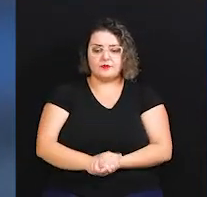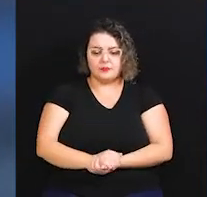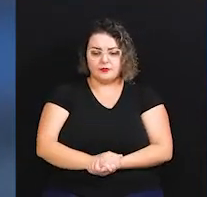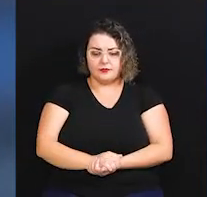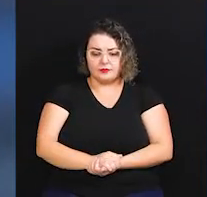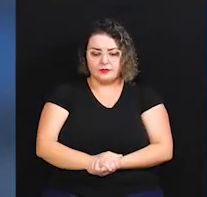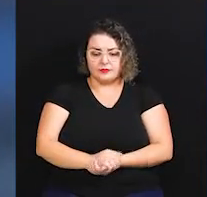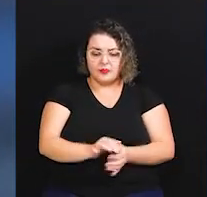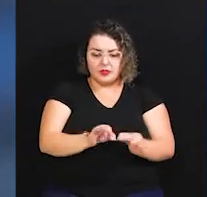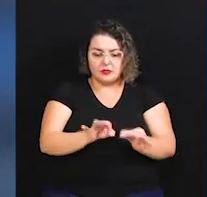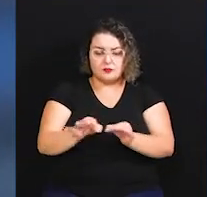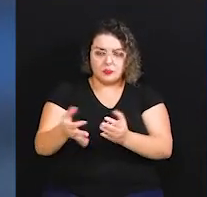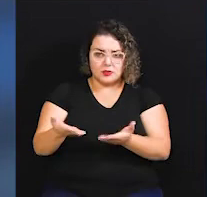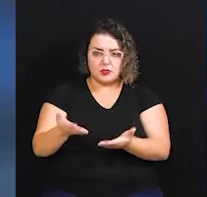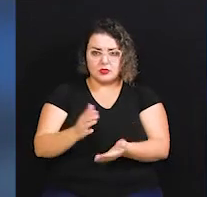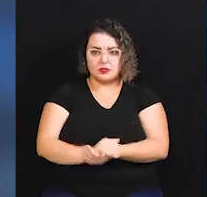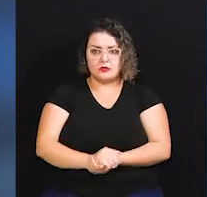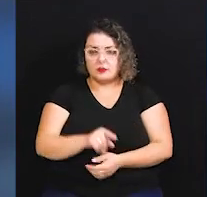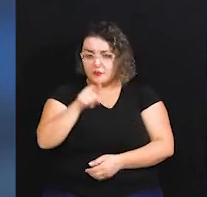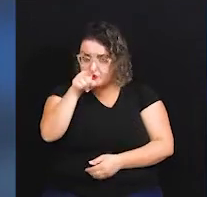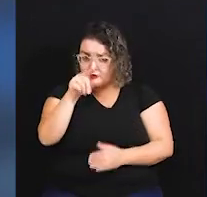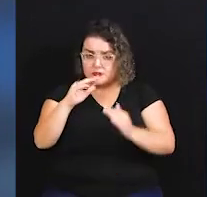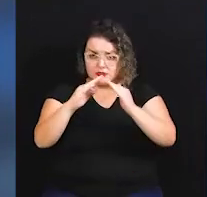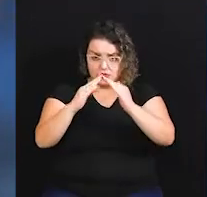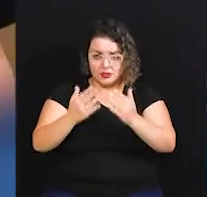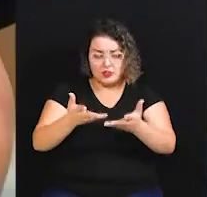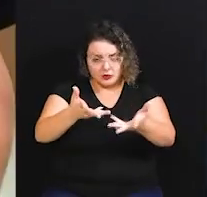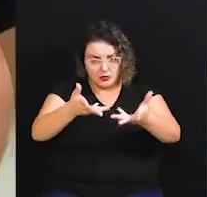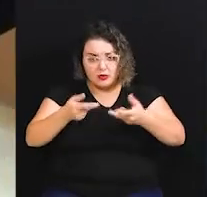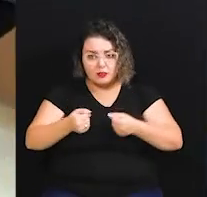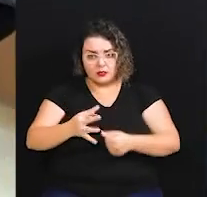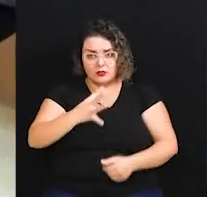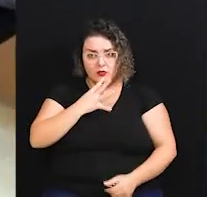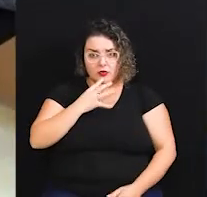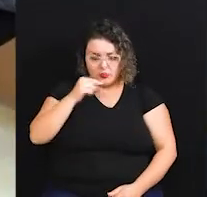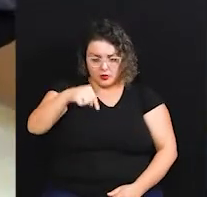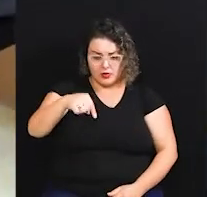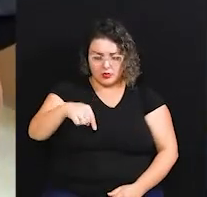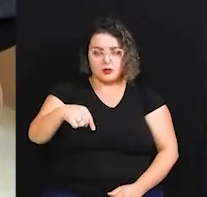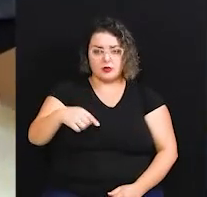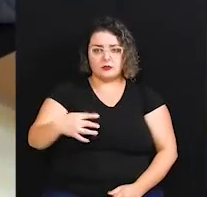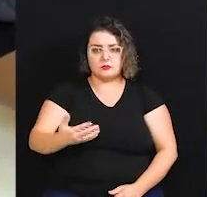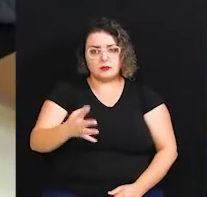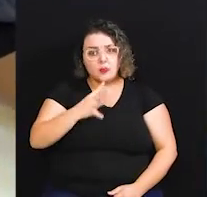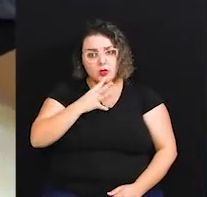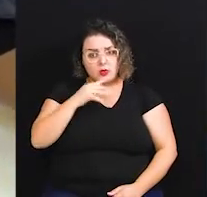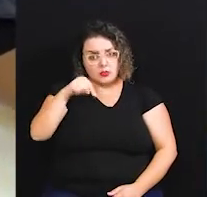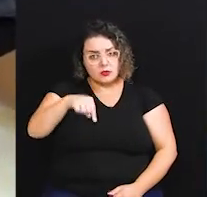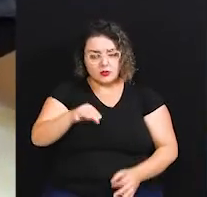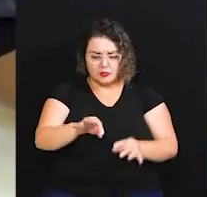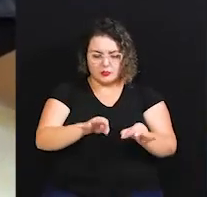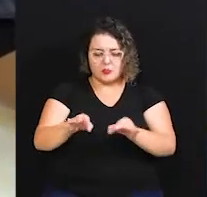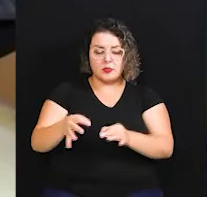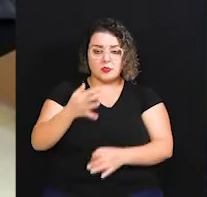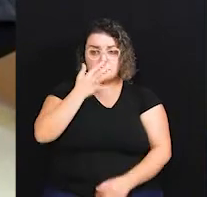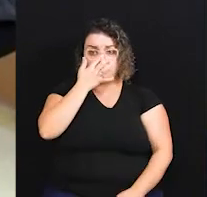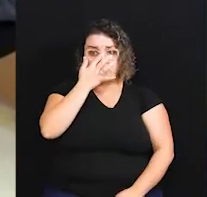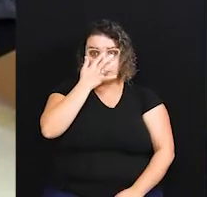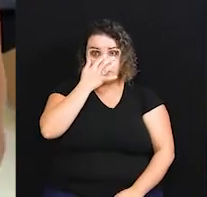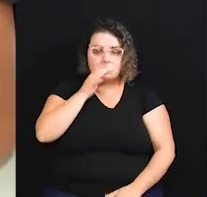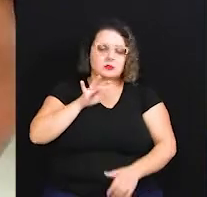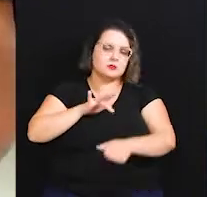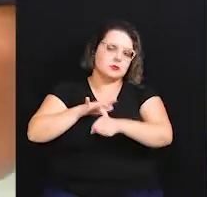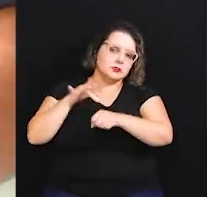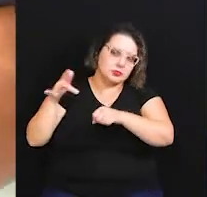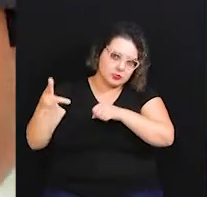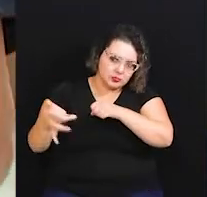né, desse projeto. Você de casa, eu convido a conhecer o projeto.